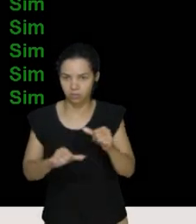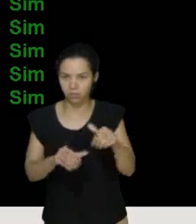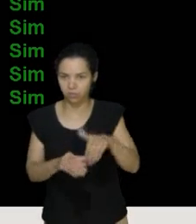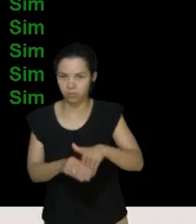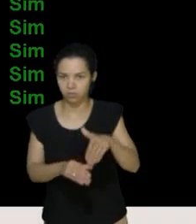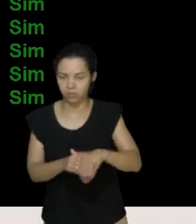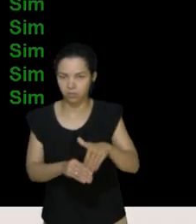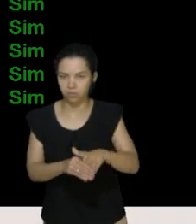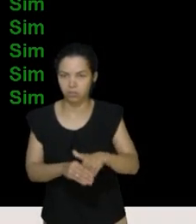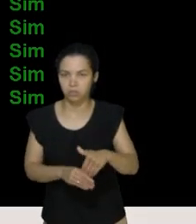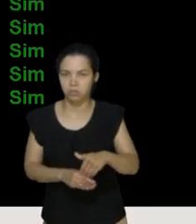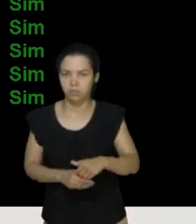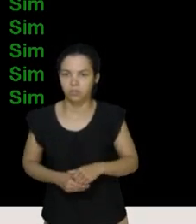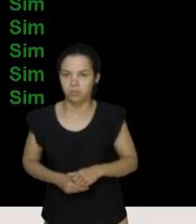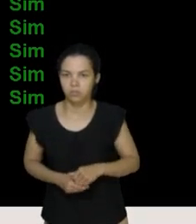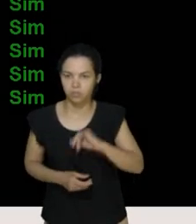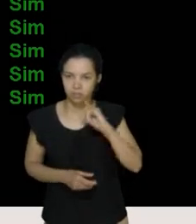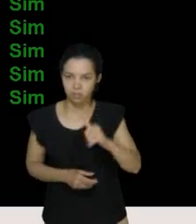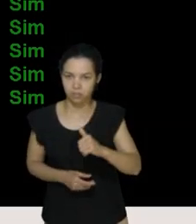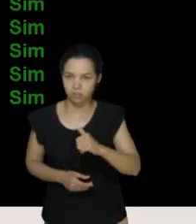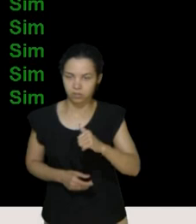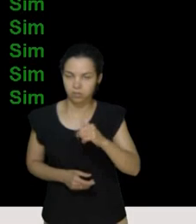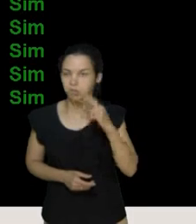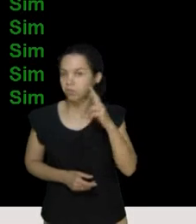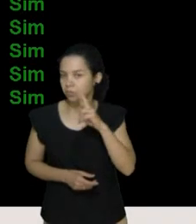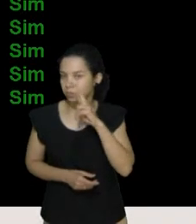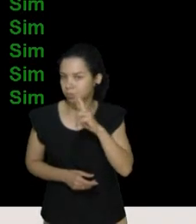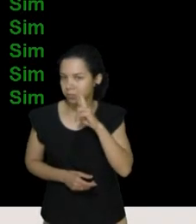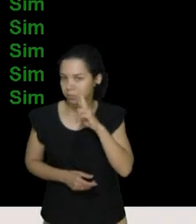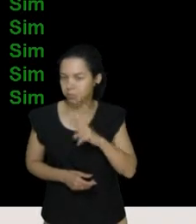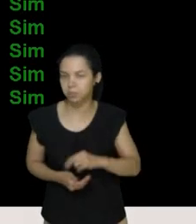do deputado Rodrigo Minotto.